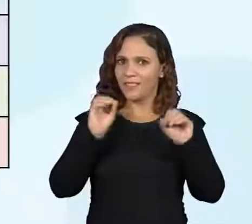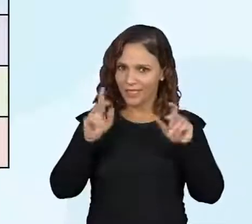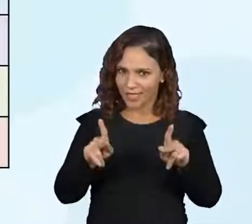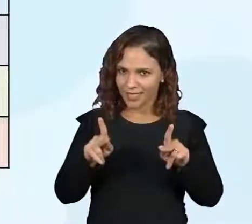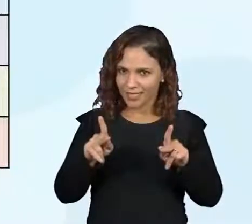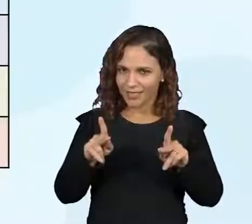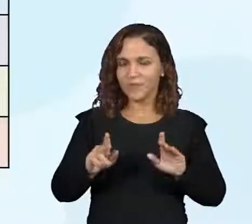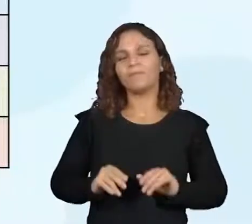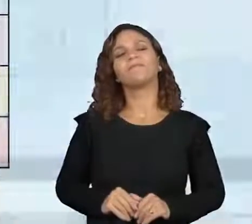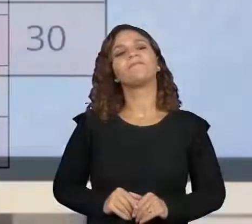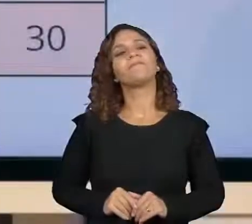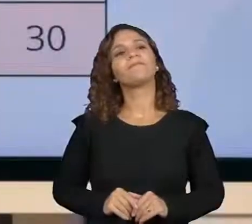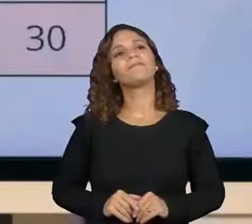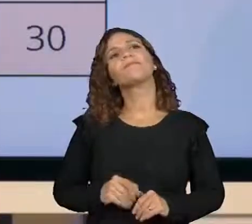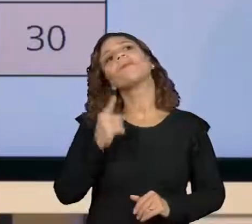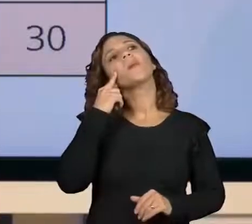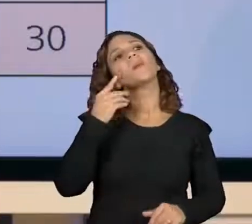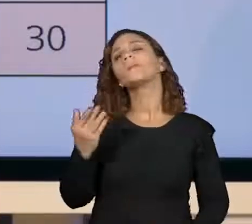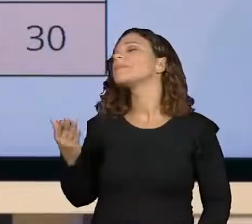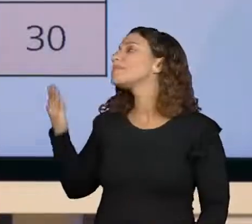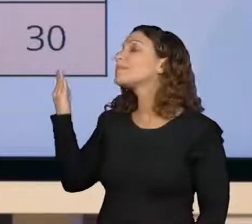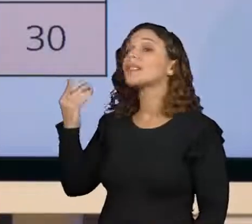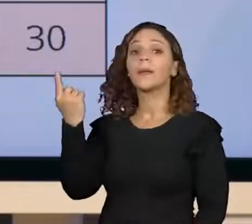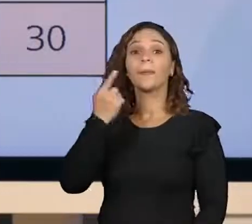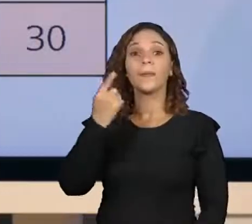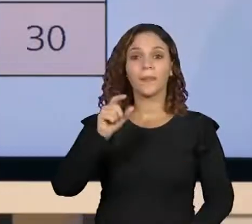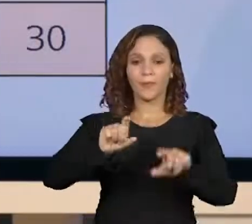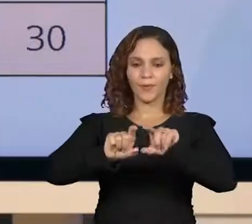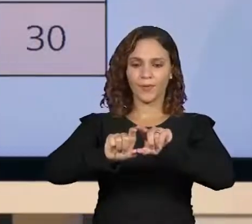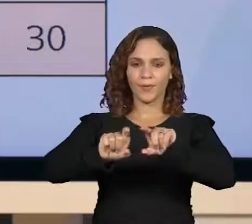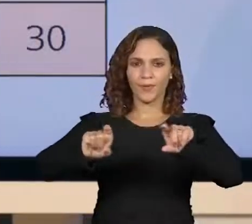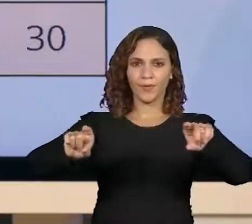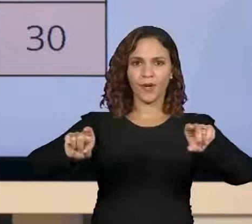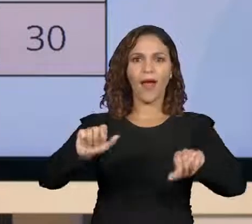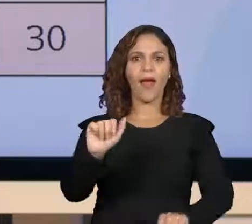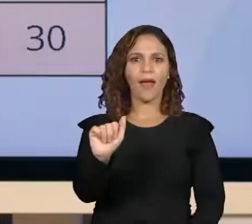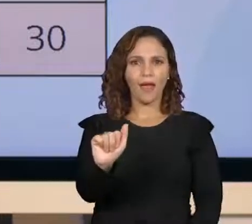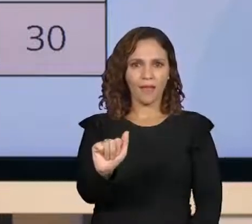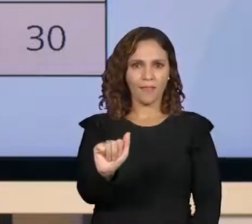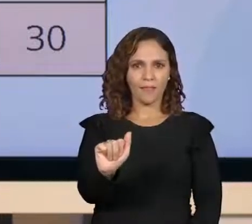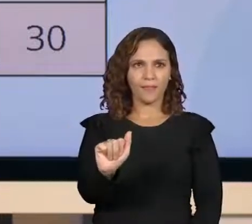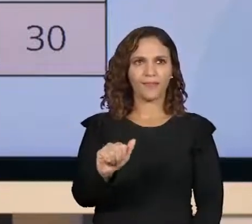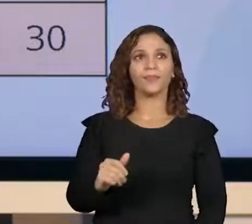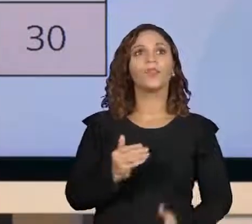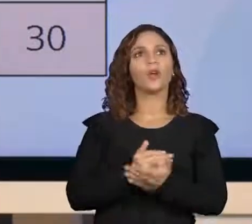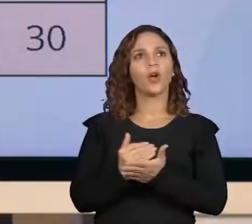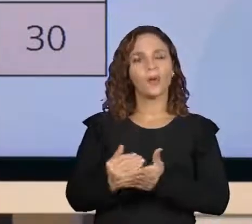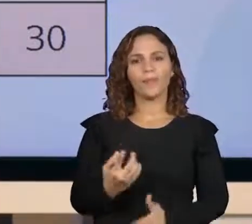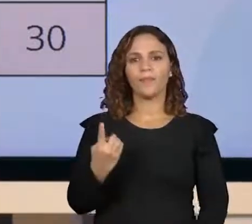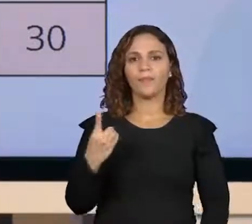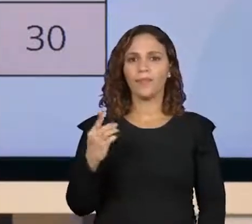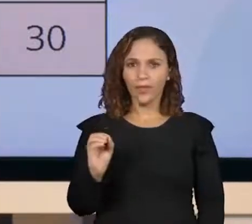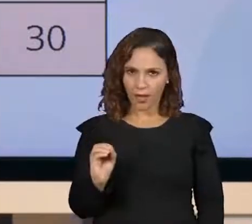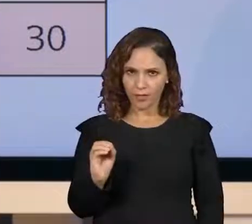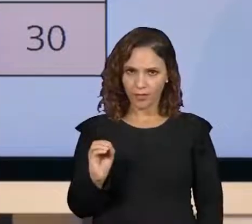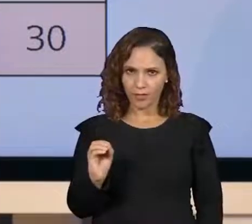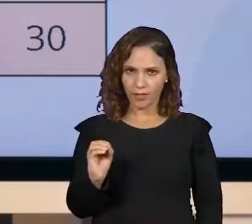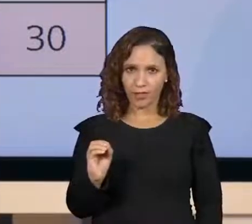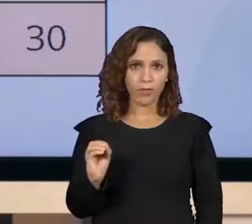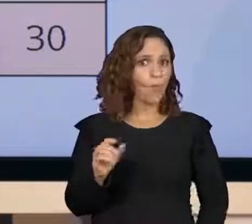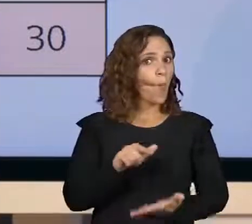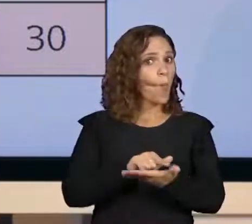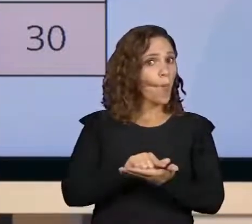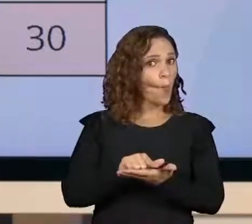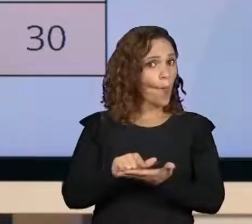essa videoaula. Olha lá, eu tenho aqui a primeira sequência. Ela começa com 10, aí tem